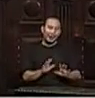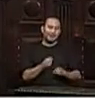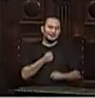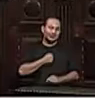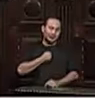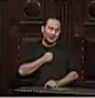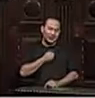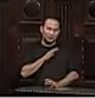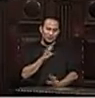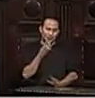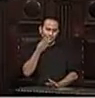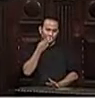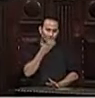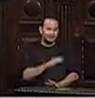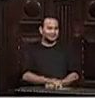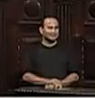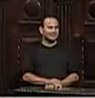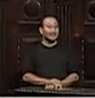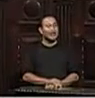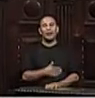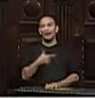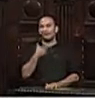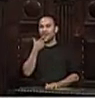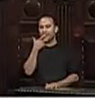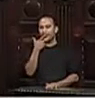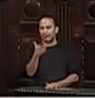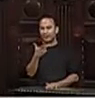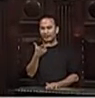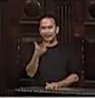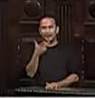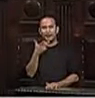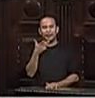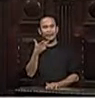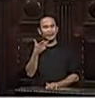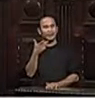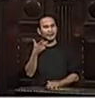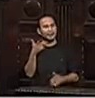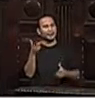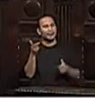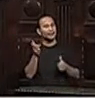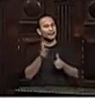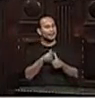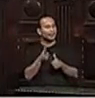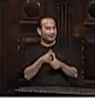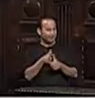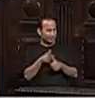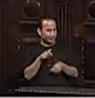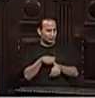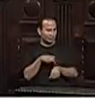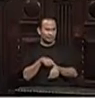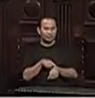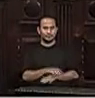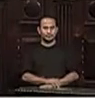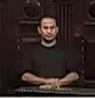saudosismo. Mas eu queria dizer, em primeira instância,